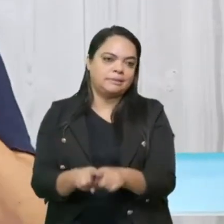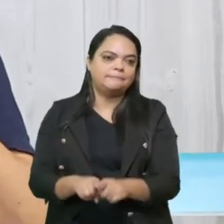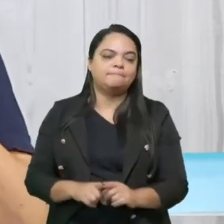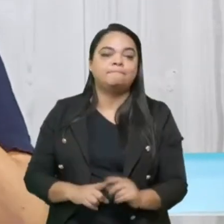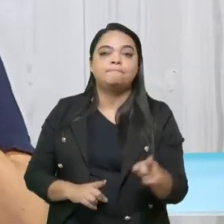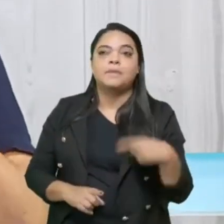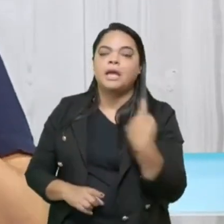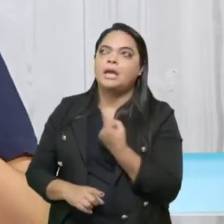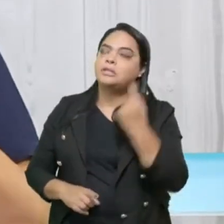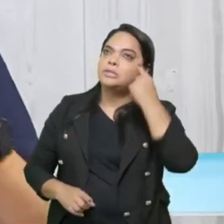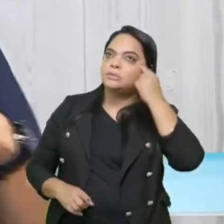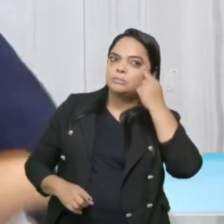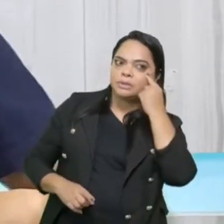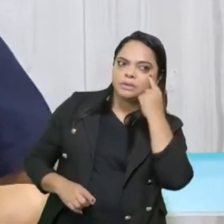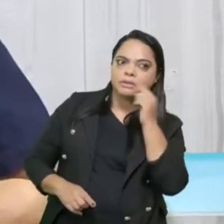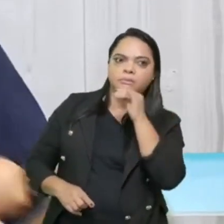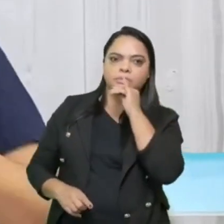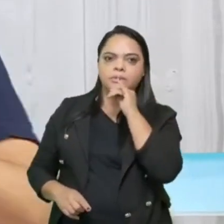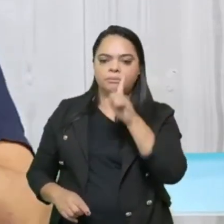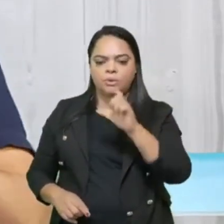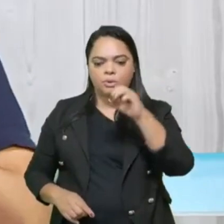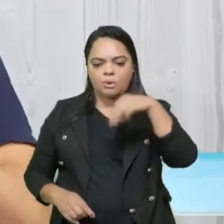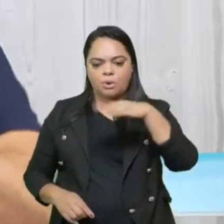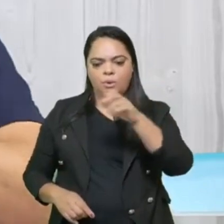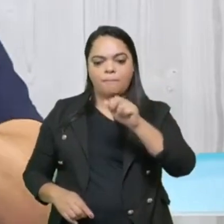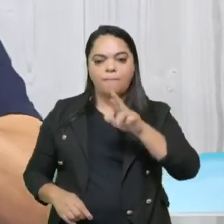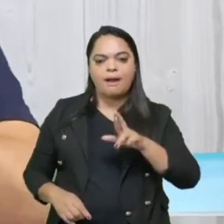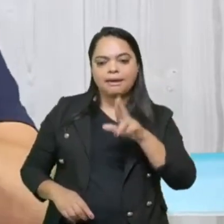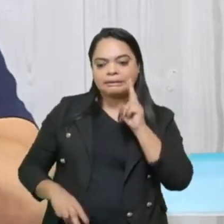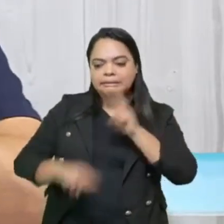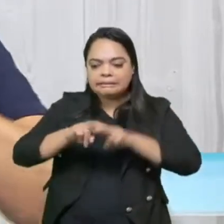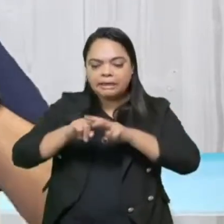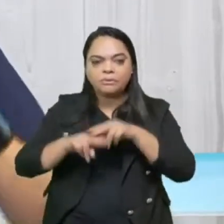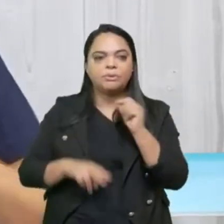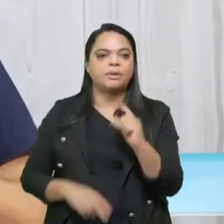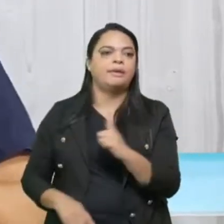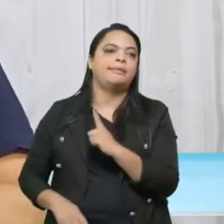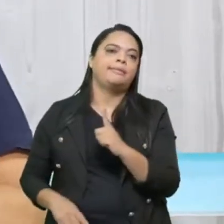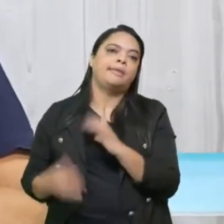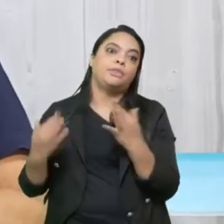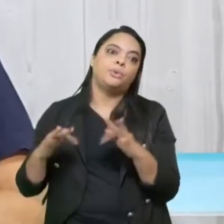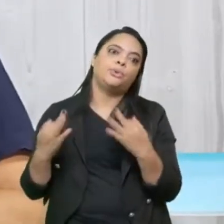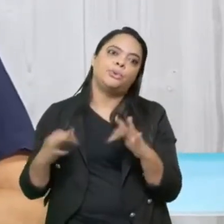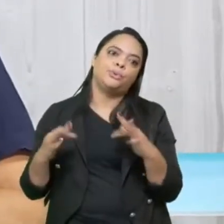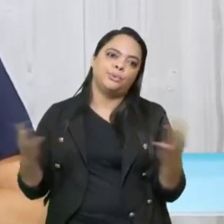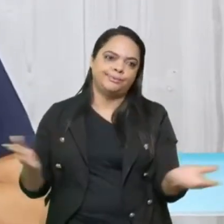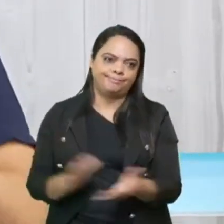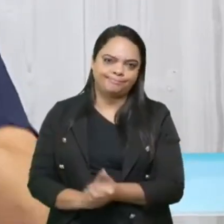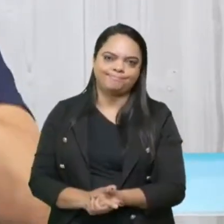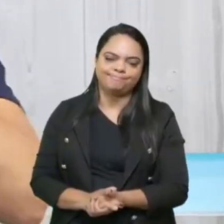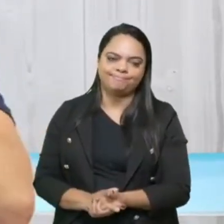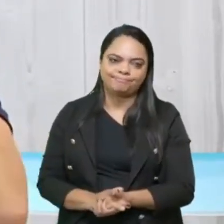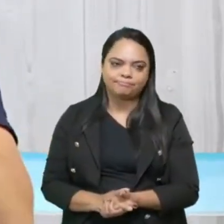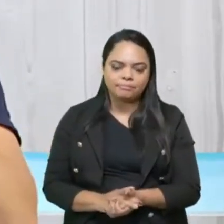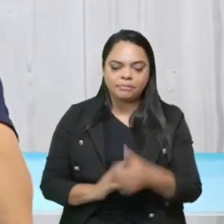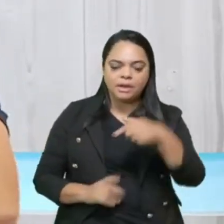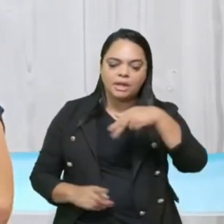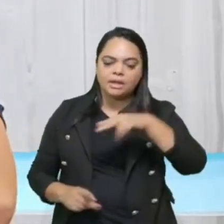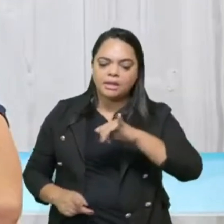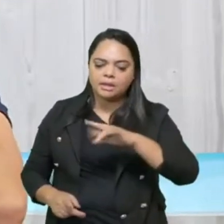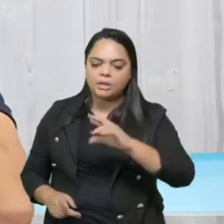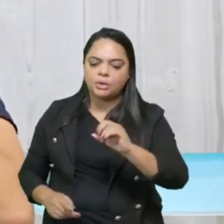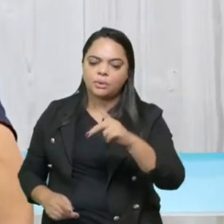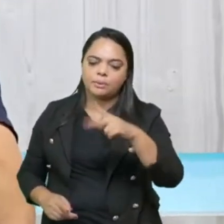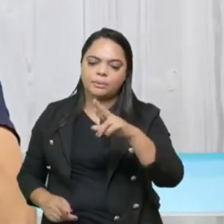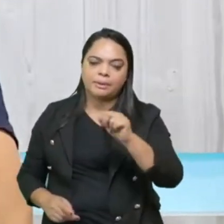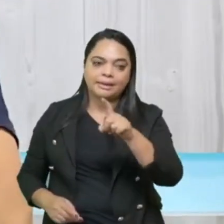quando a gente pensa, por exemplo, que trava uma lombar, a pessoa trava uma lombar, existe aquela dor ali naquela região. Então a quiropraxia ajuda a